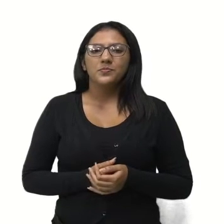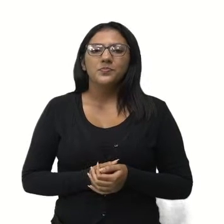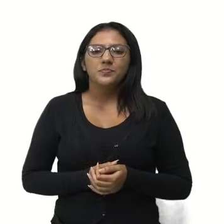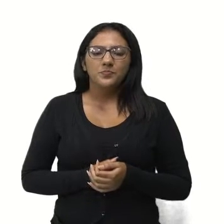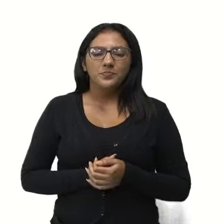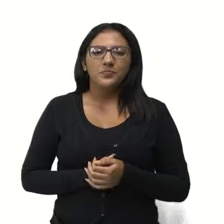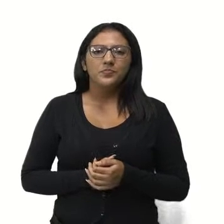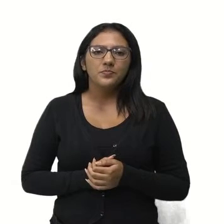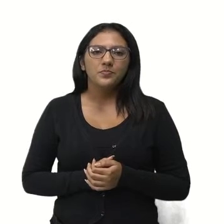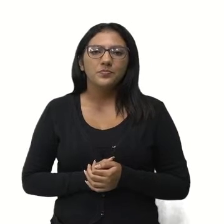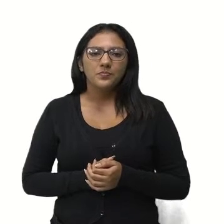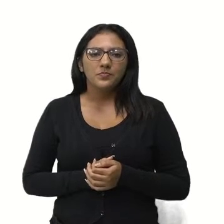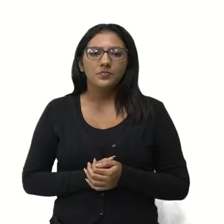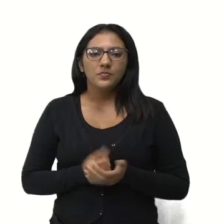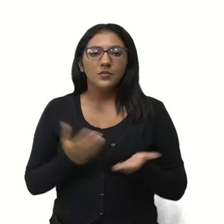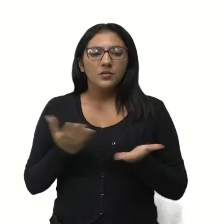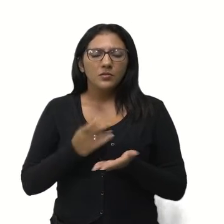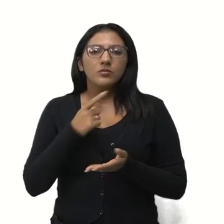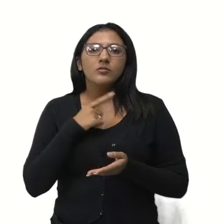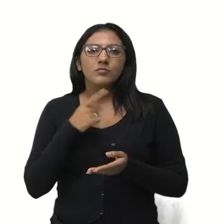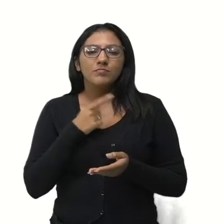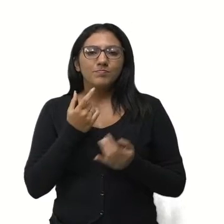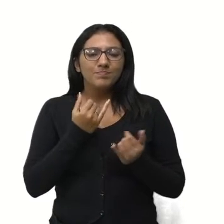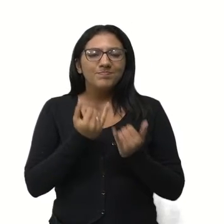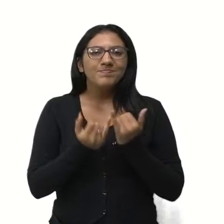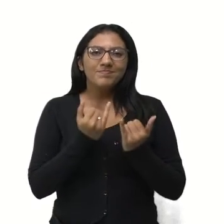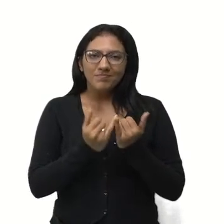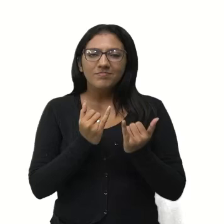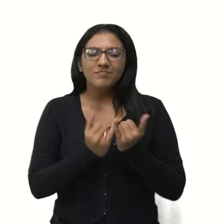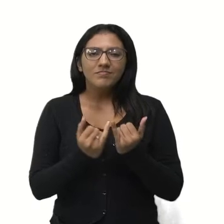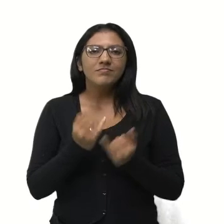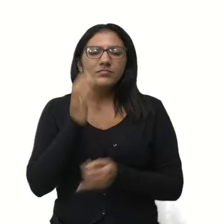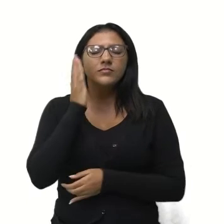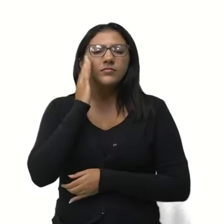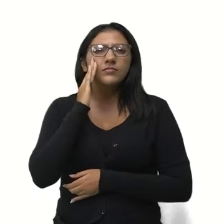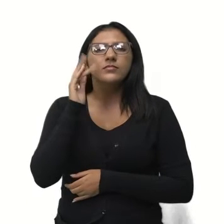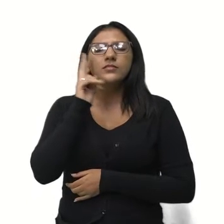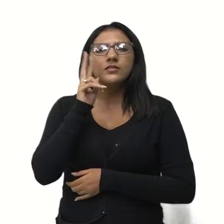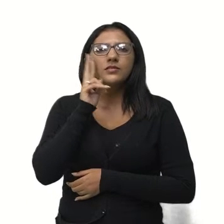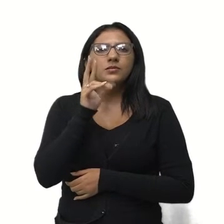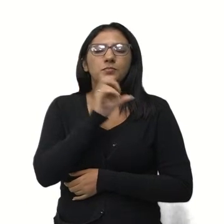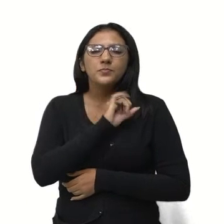O que faz total coerência, uma vez que